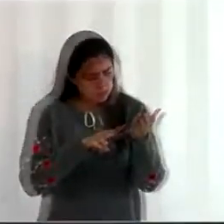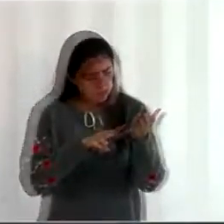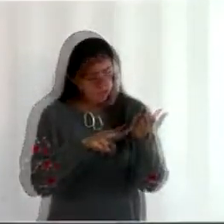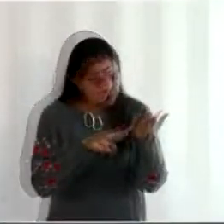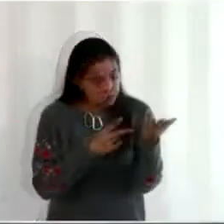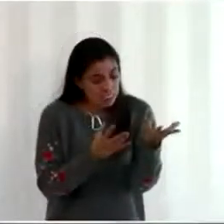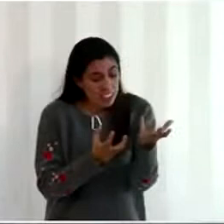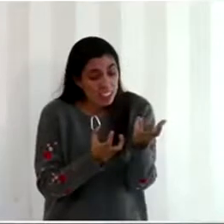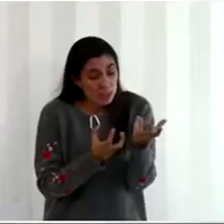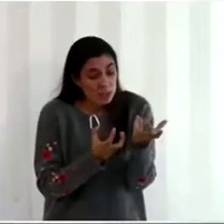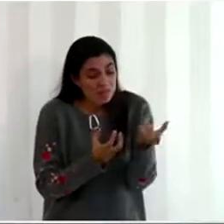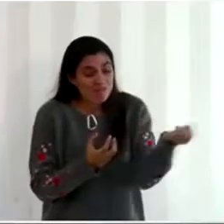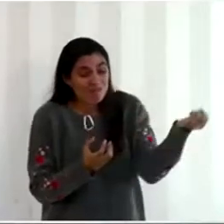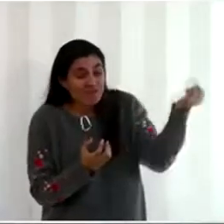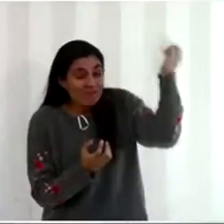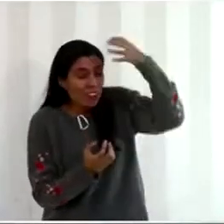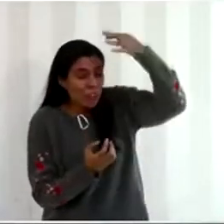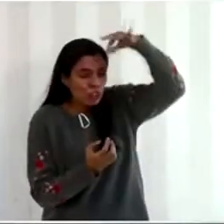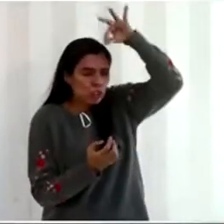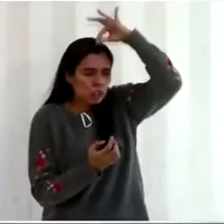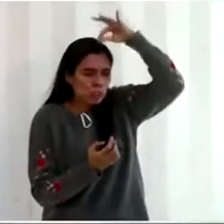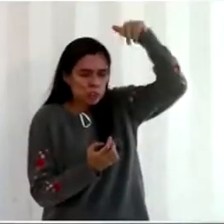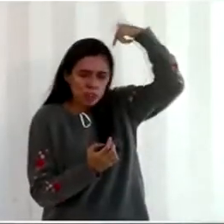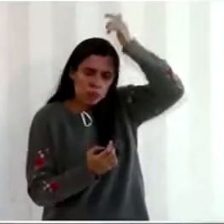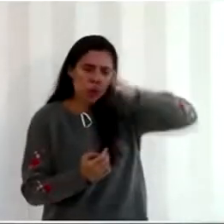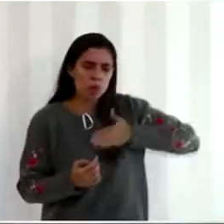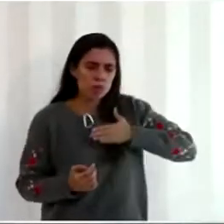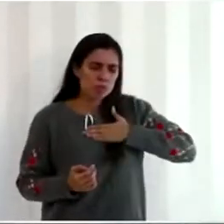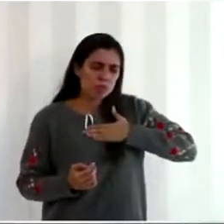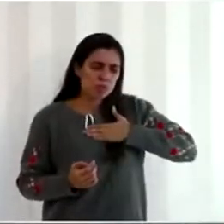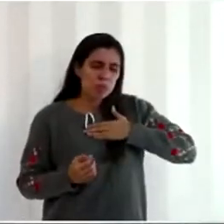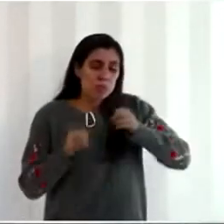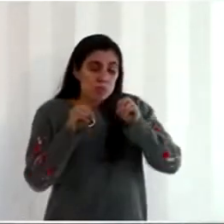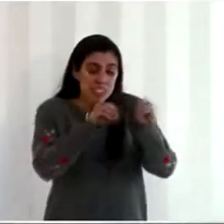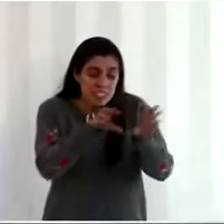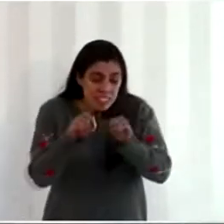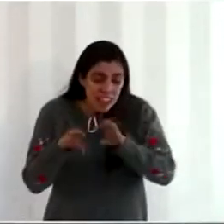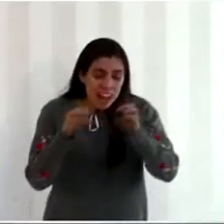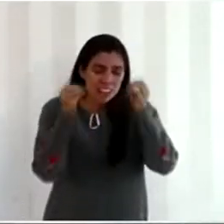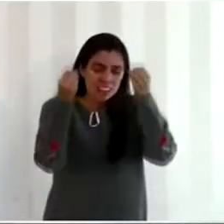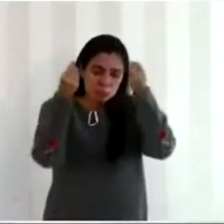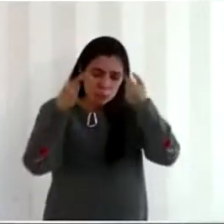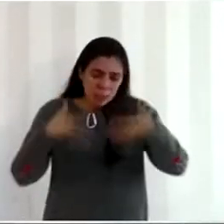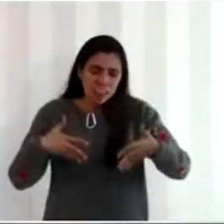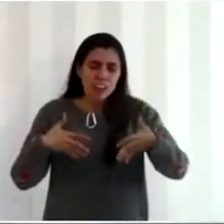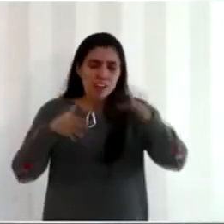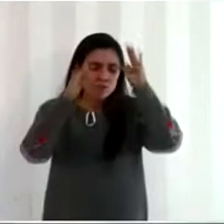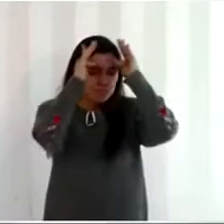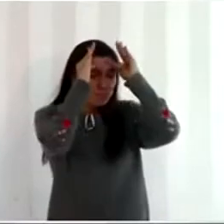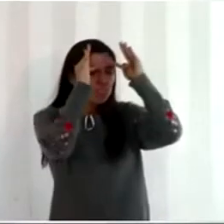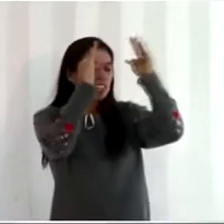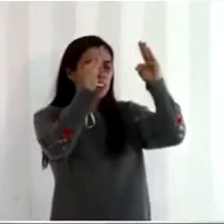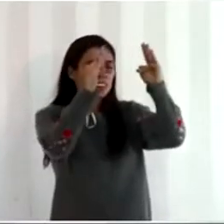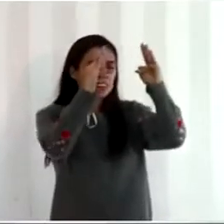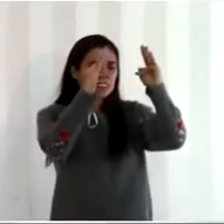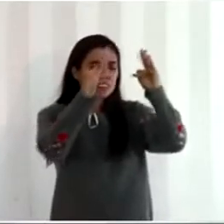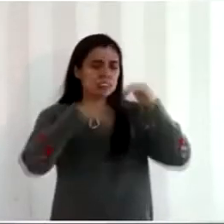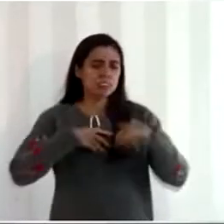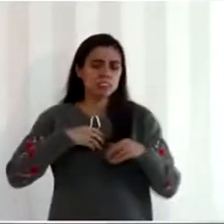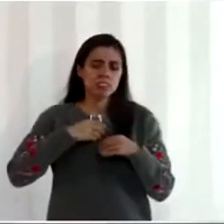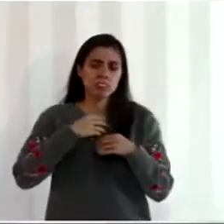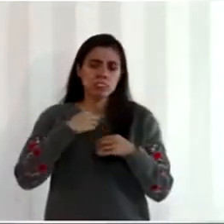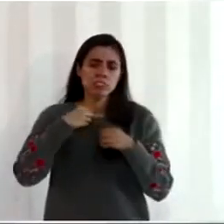peço a iluminação do Teu Santo Espírito ao Teu servo, para expor a mesma com fidelidade, para que a Tua igreja